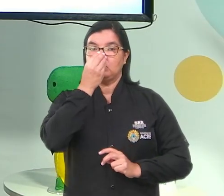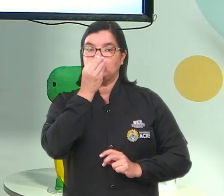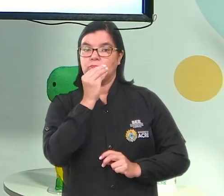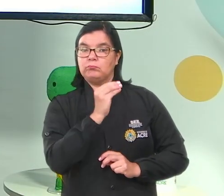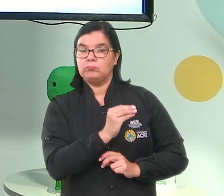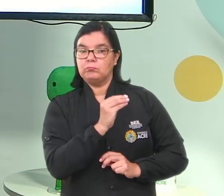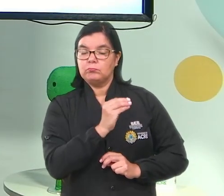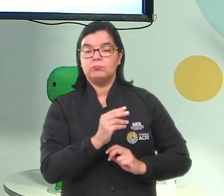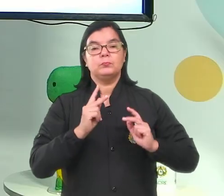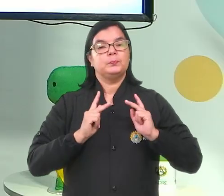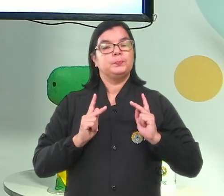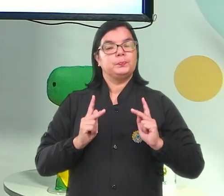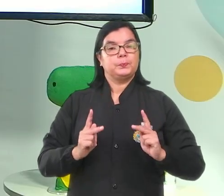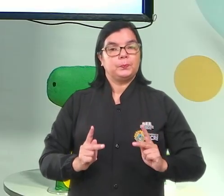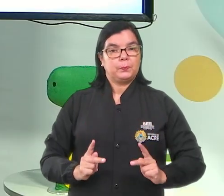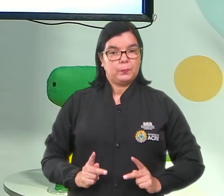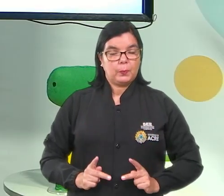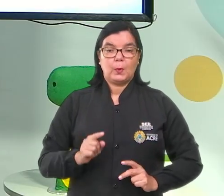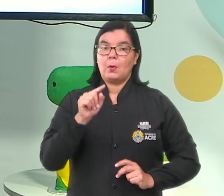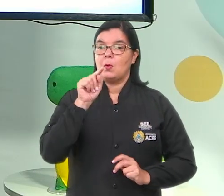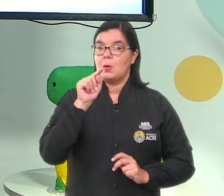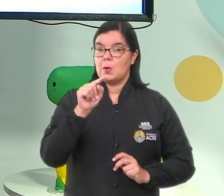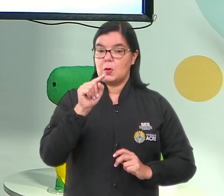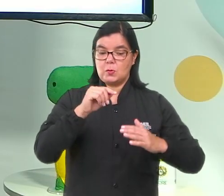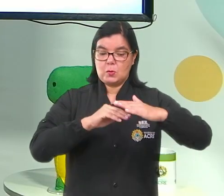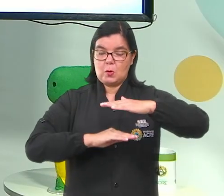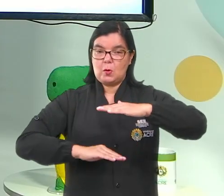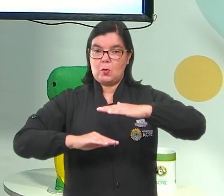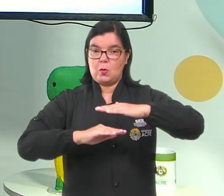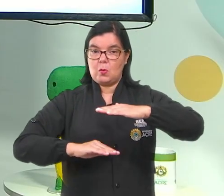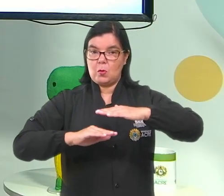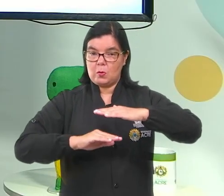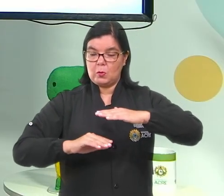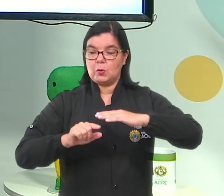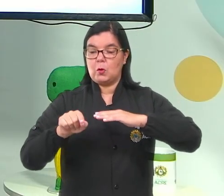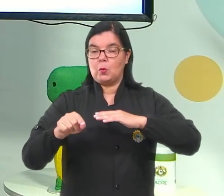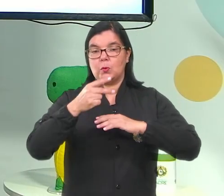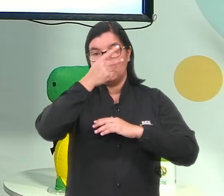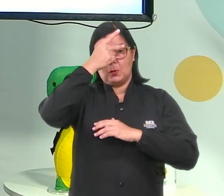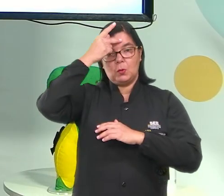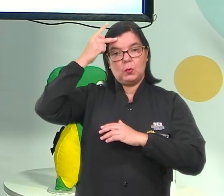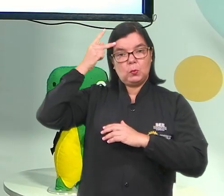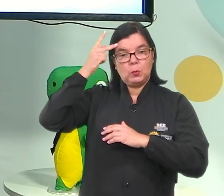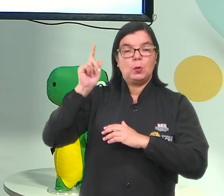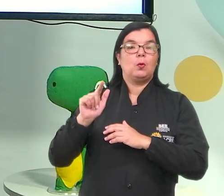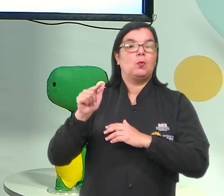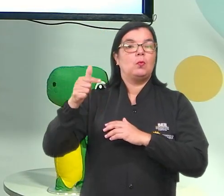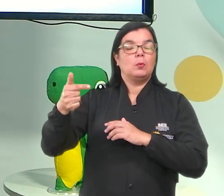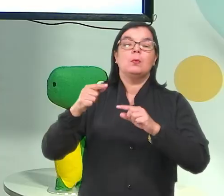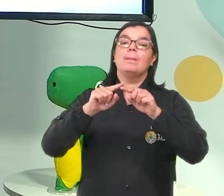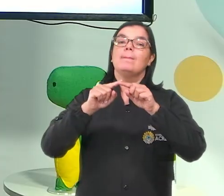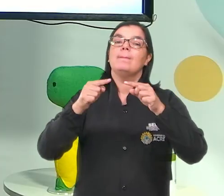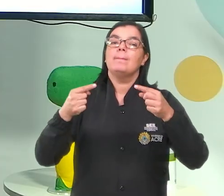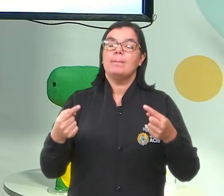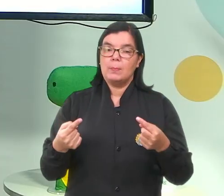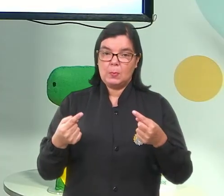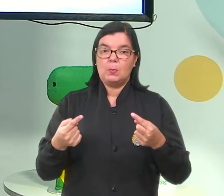discriminatórios, são comportamentos em que você inferioriza, ressalto novamente o outro, mas que